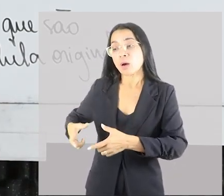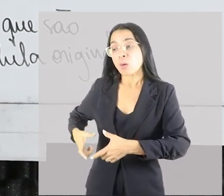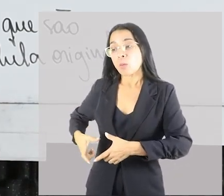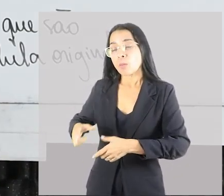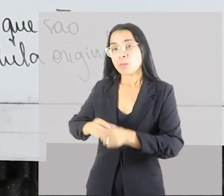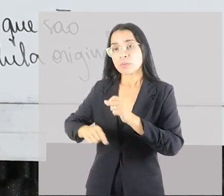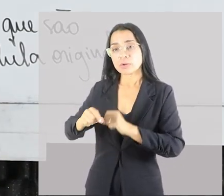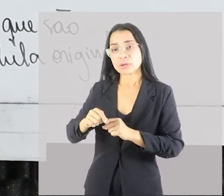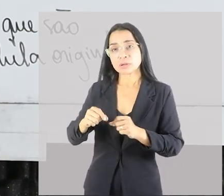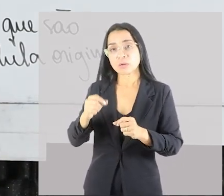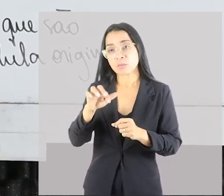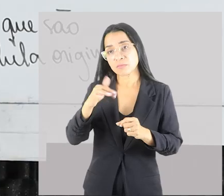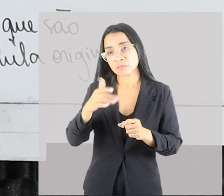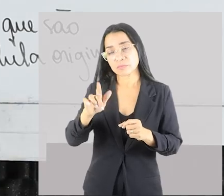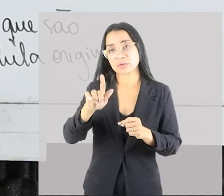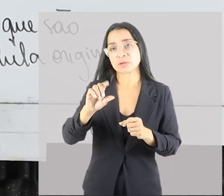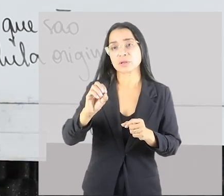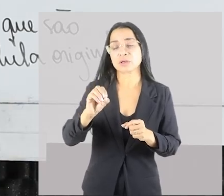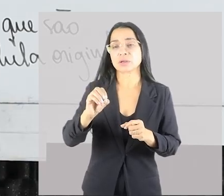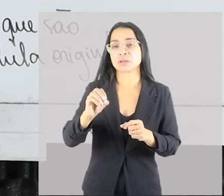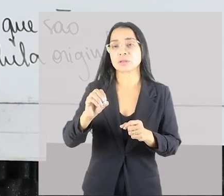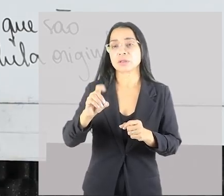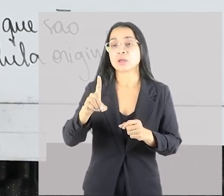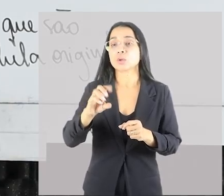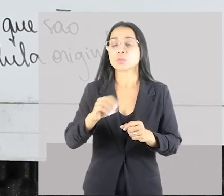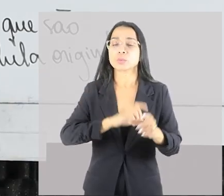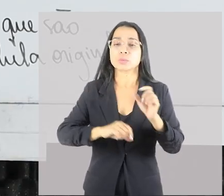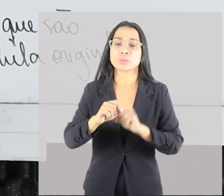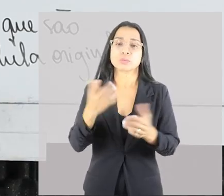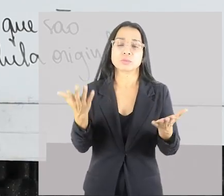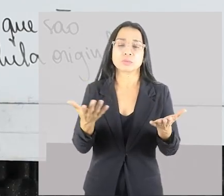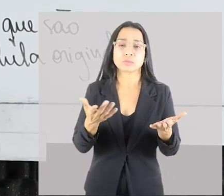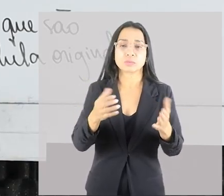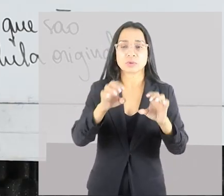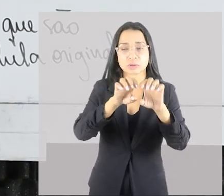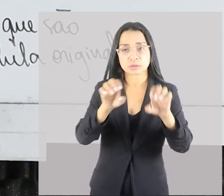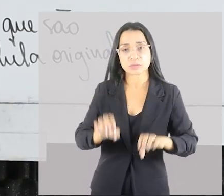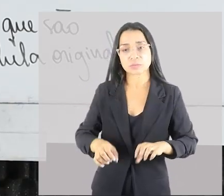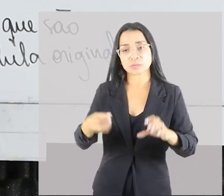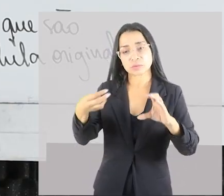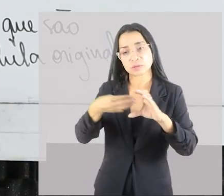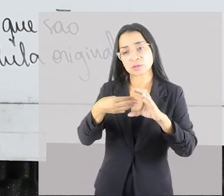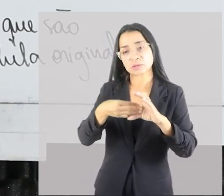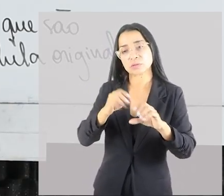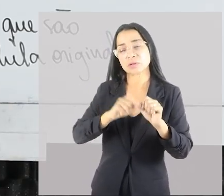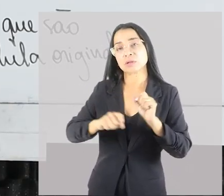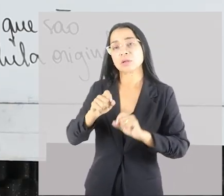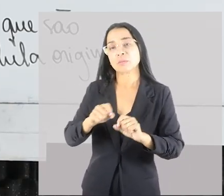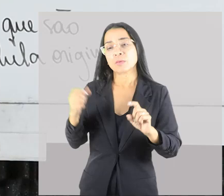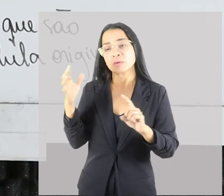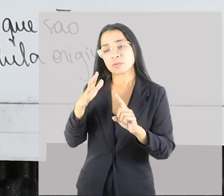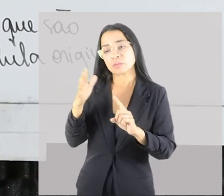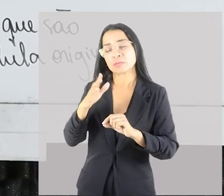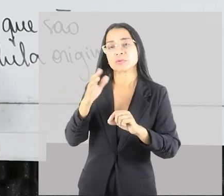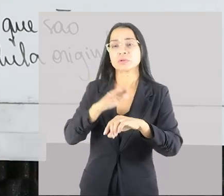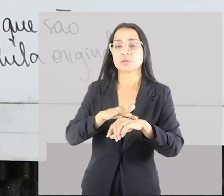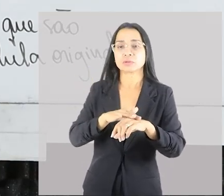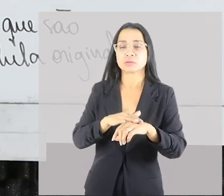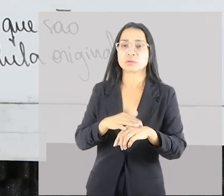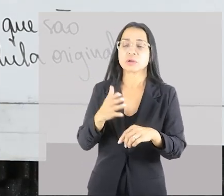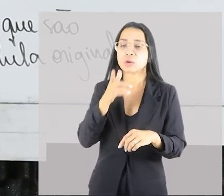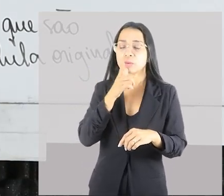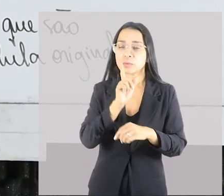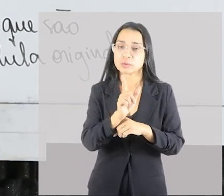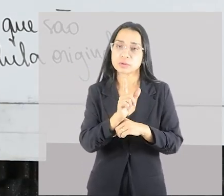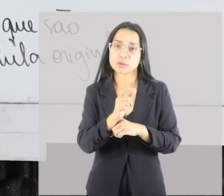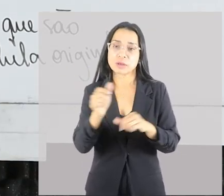né? Clonar realmente estruturas e células que podem atuar ali, né, sobre doenças, conseguir melhorar a